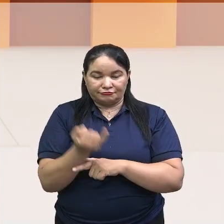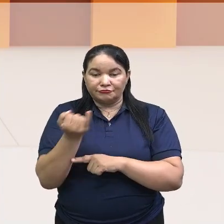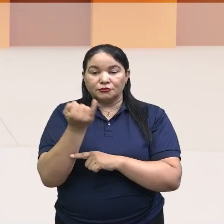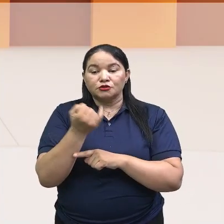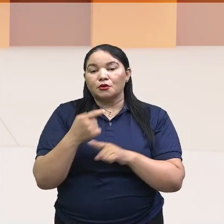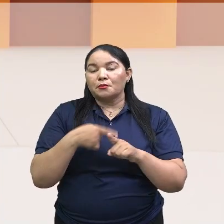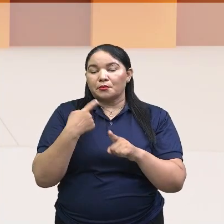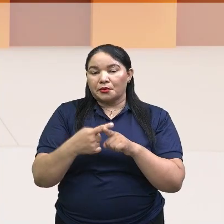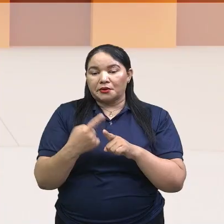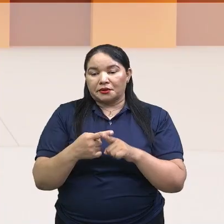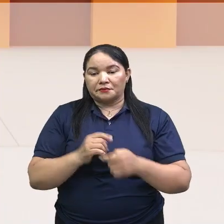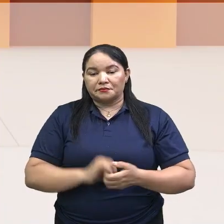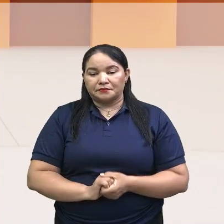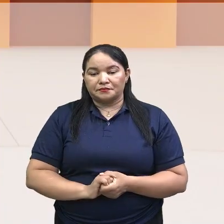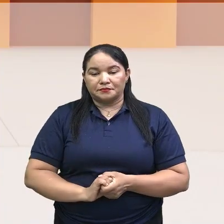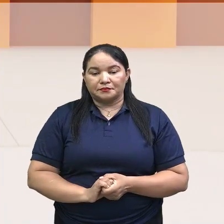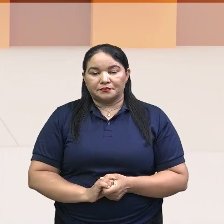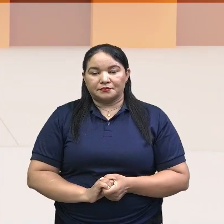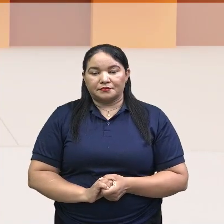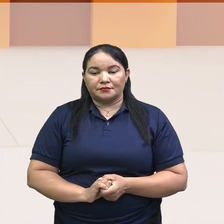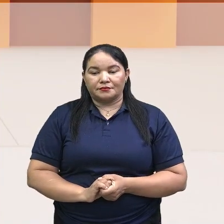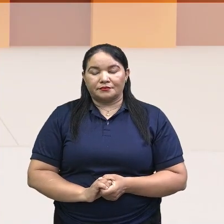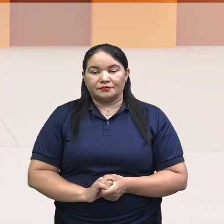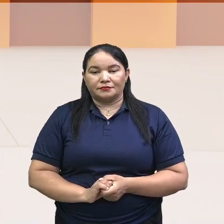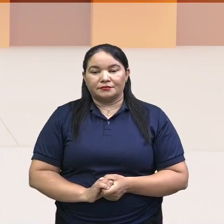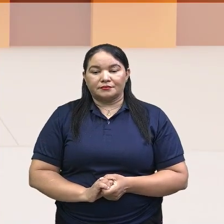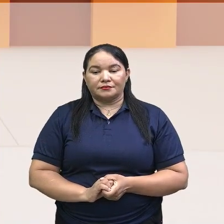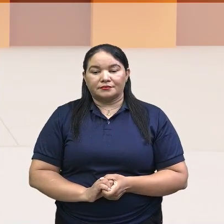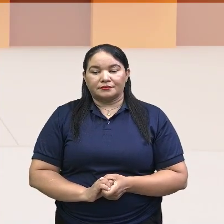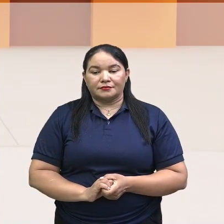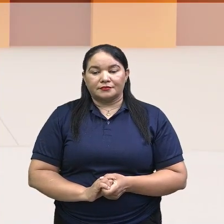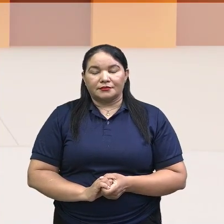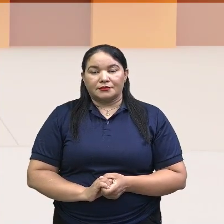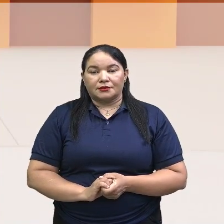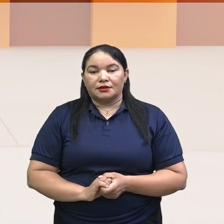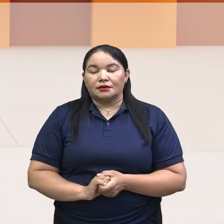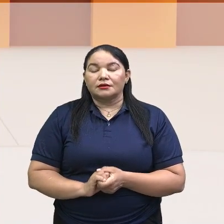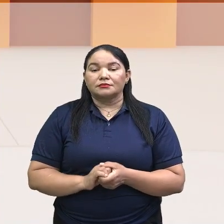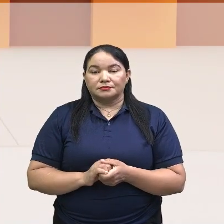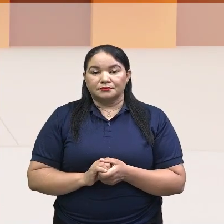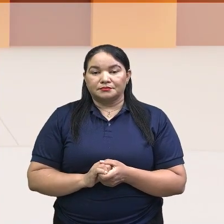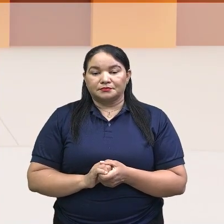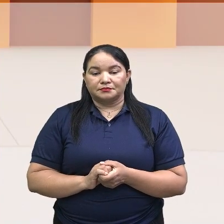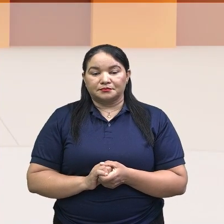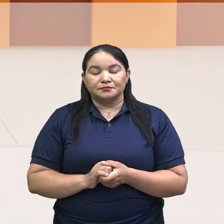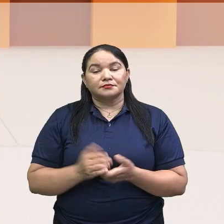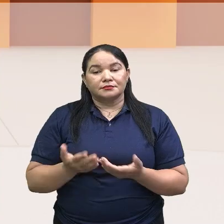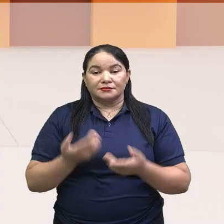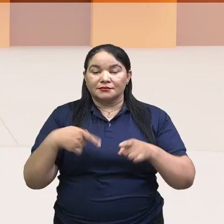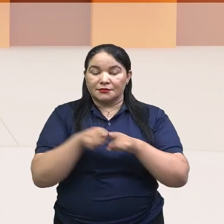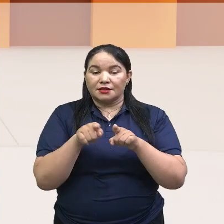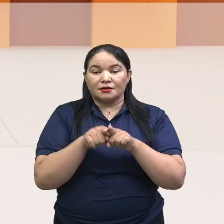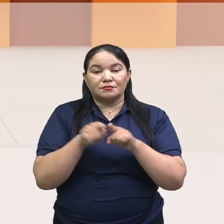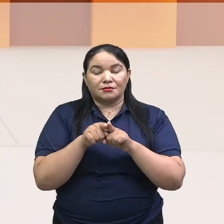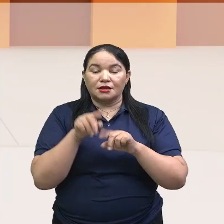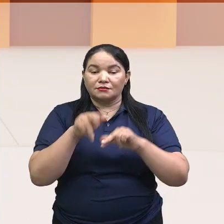geração e manutenção da desigualdade